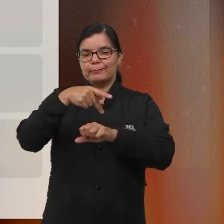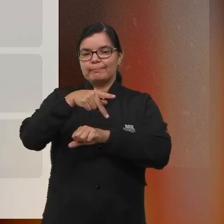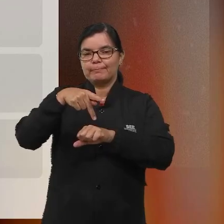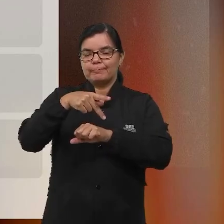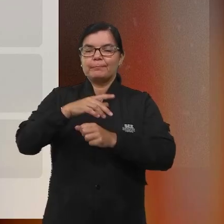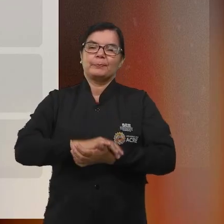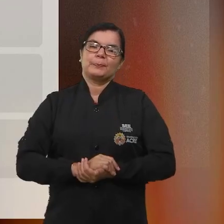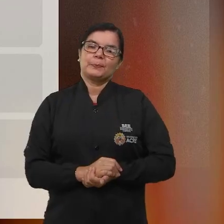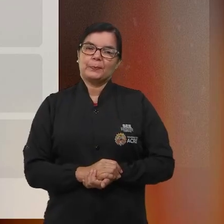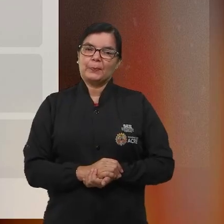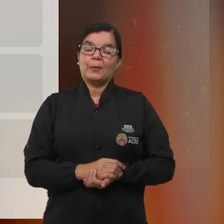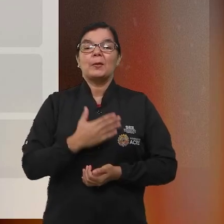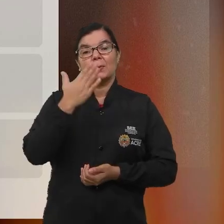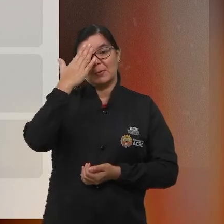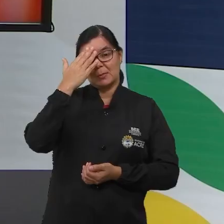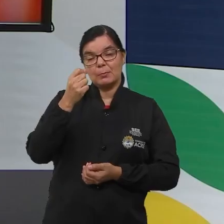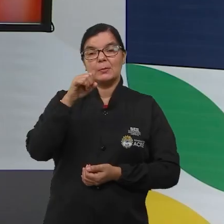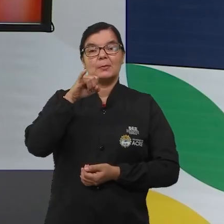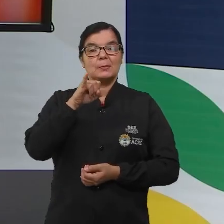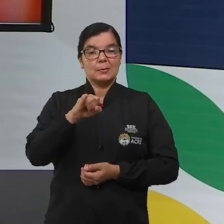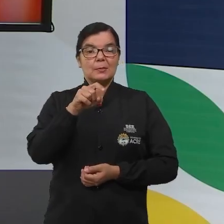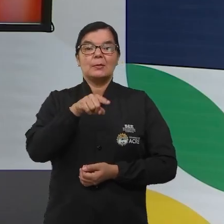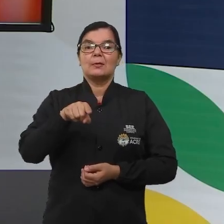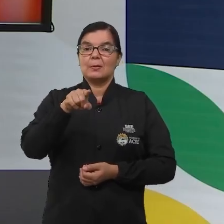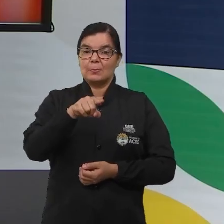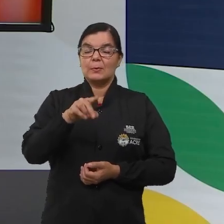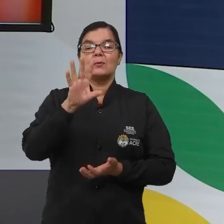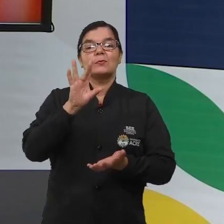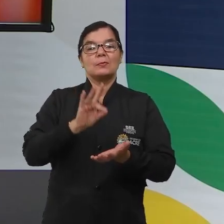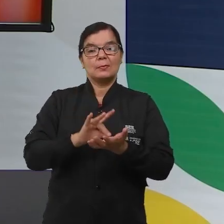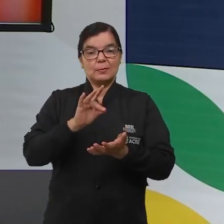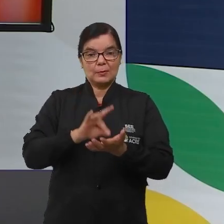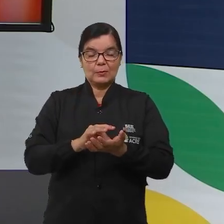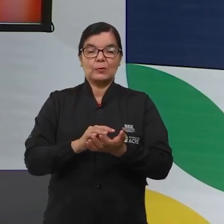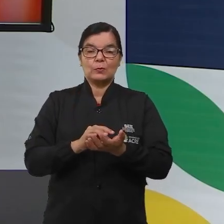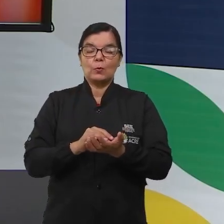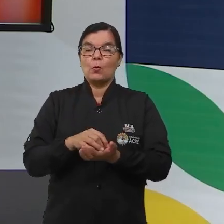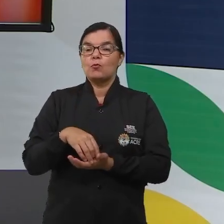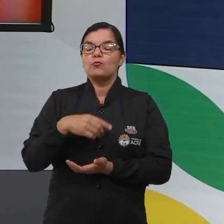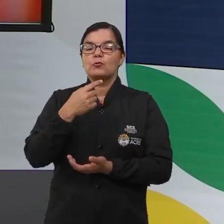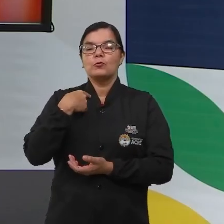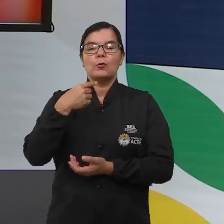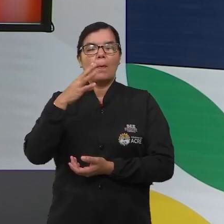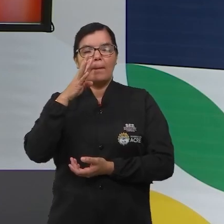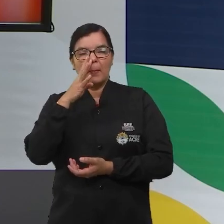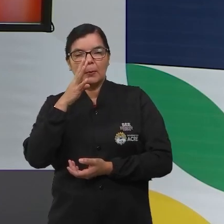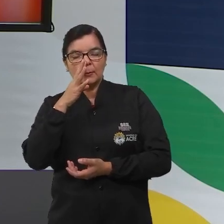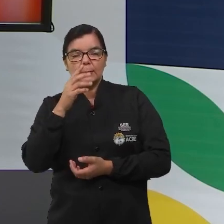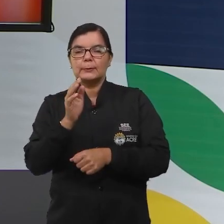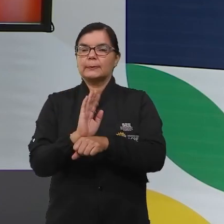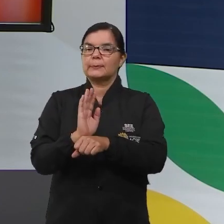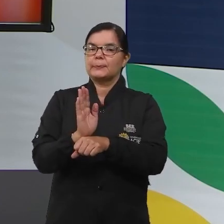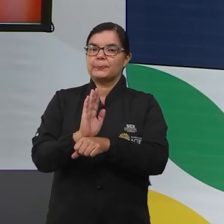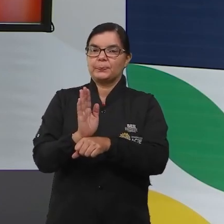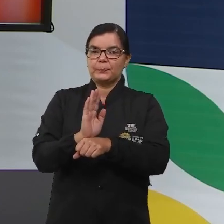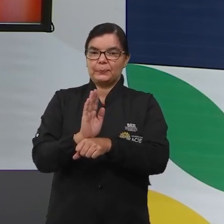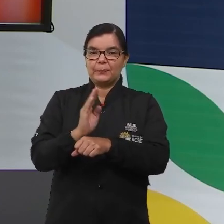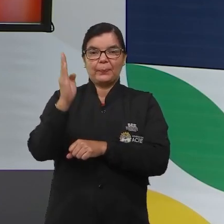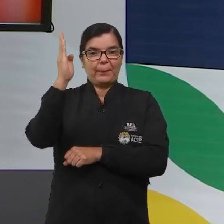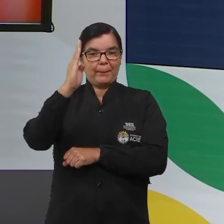Brasil. Bora saber se você é realmente um apreciador de obras